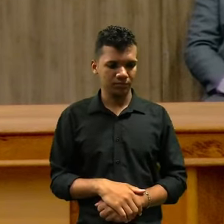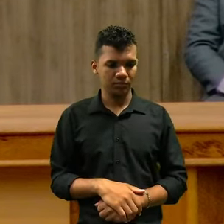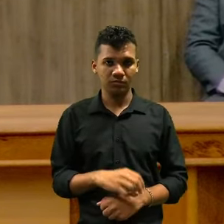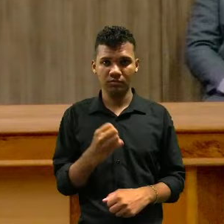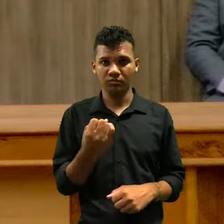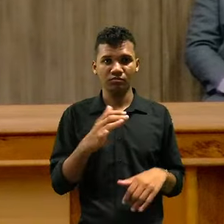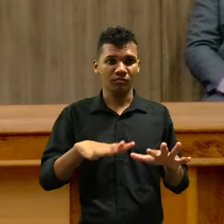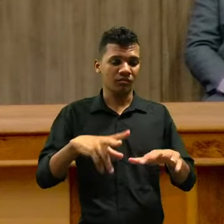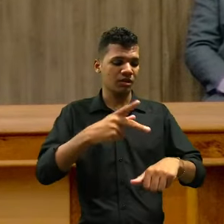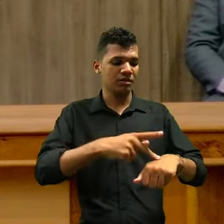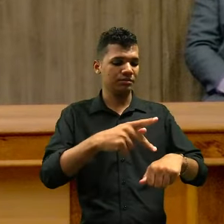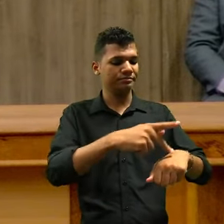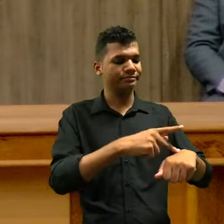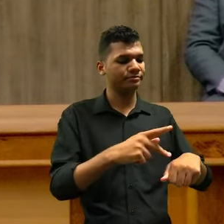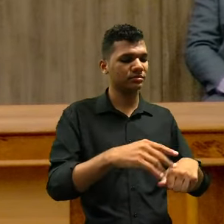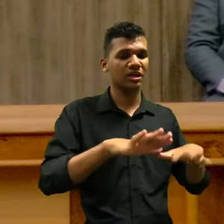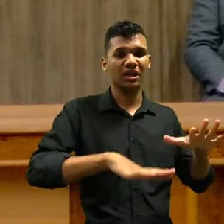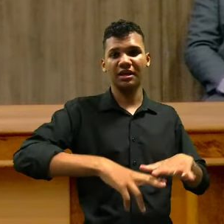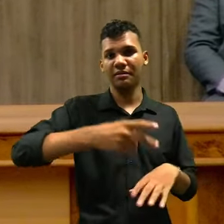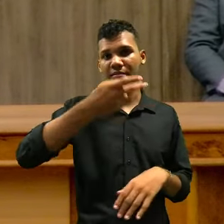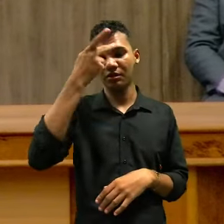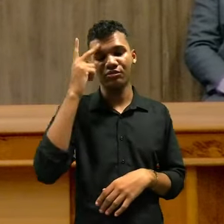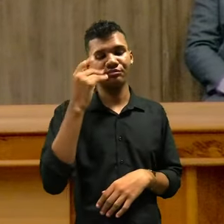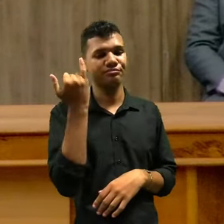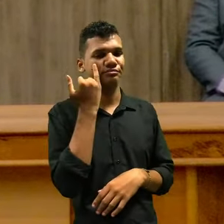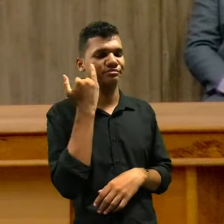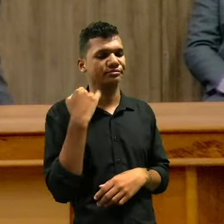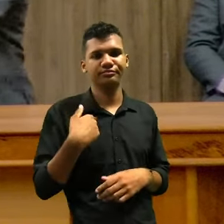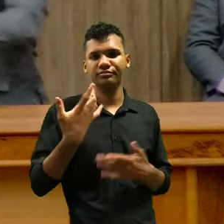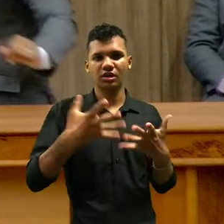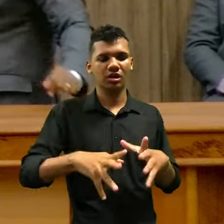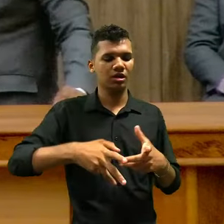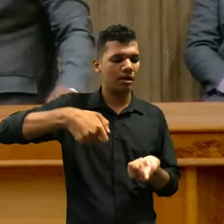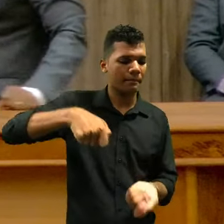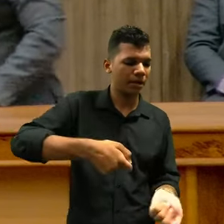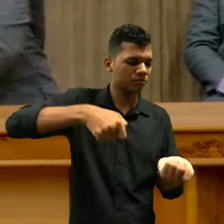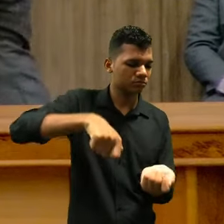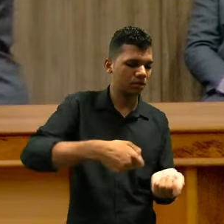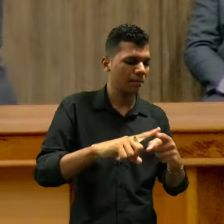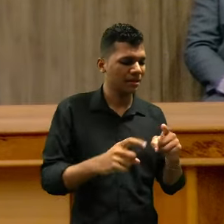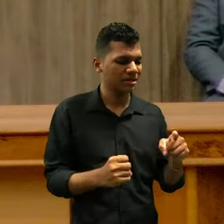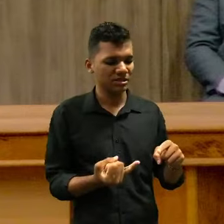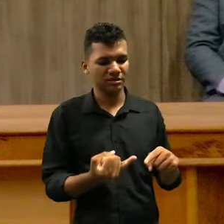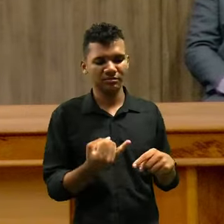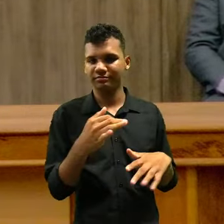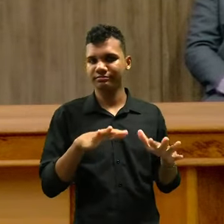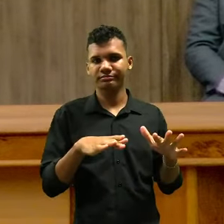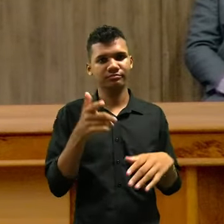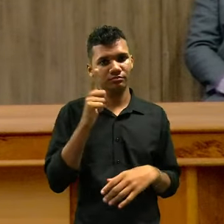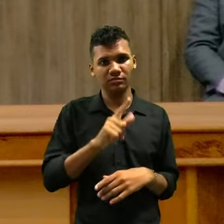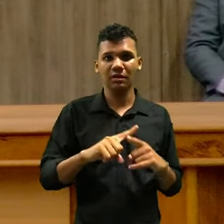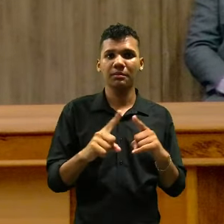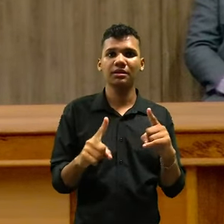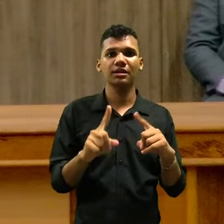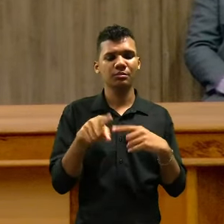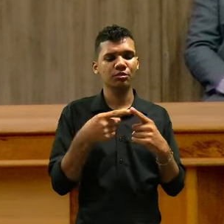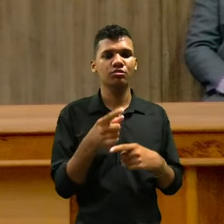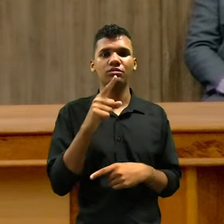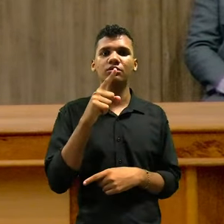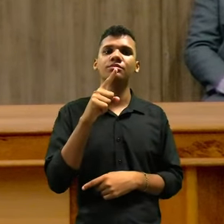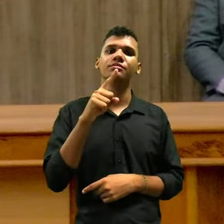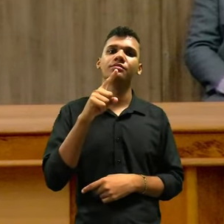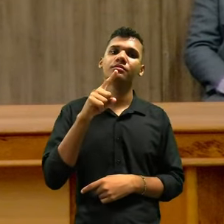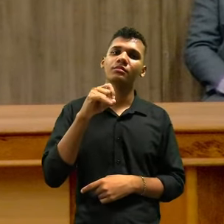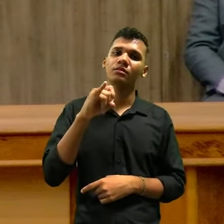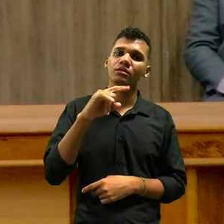não dava nada e os preguiçosos não queriam cavar e não dava nada e quando cavava não dava lá vinha o Isaque Aí dizia meus amigos tá cheio de